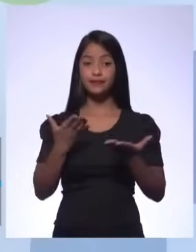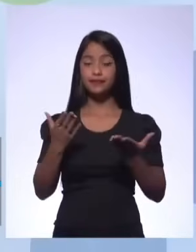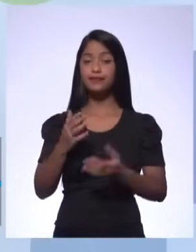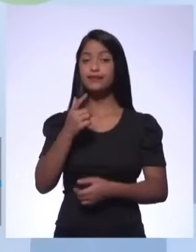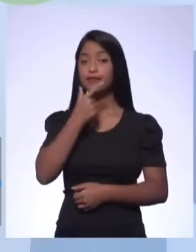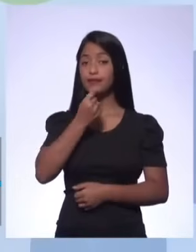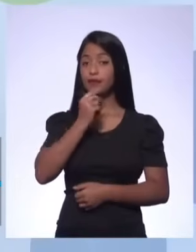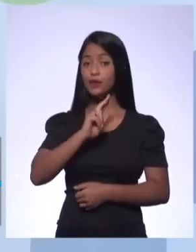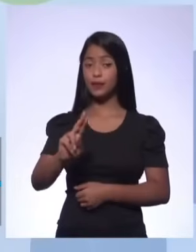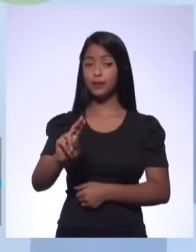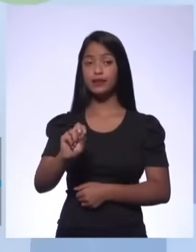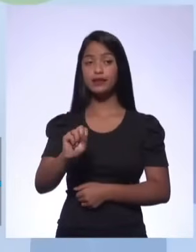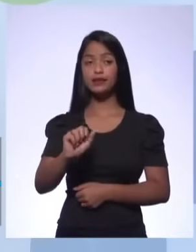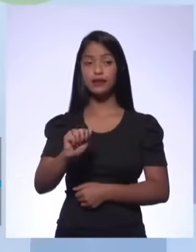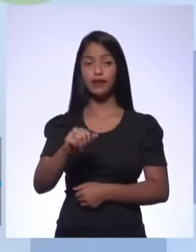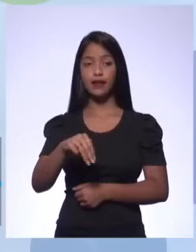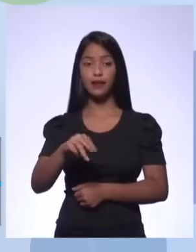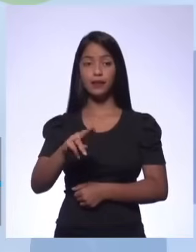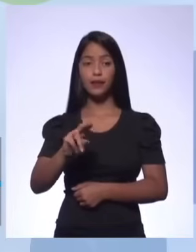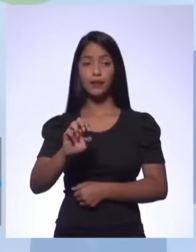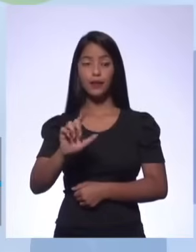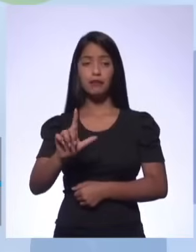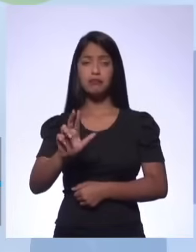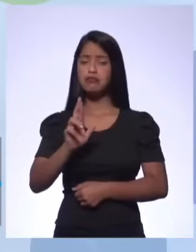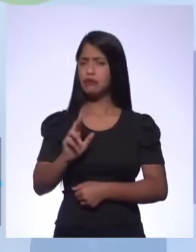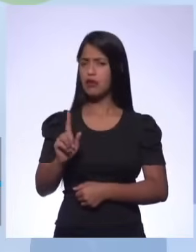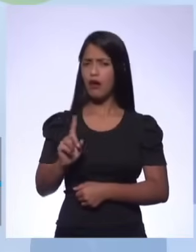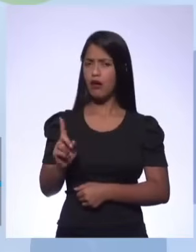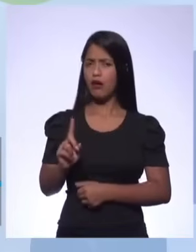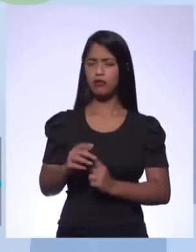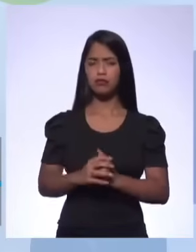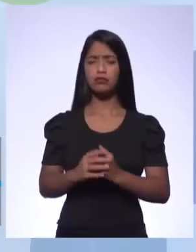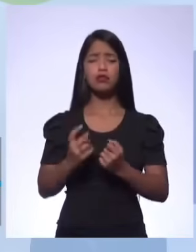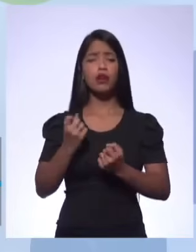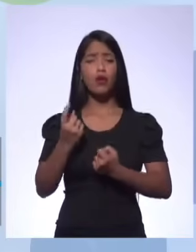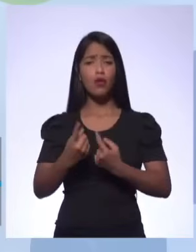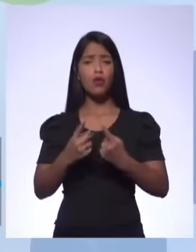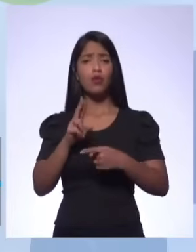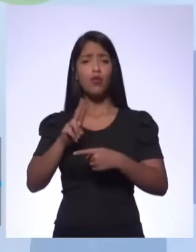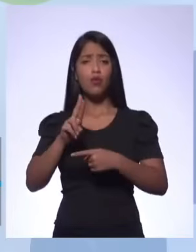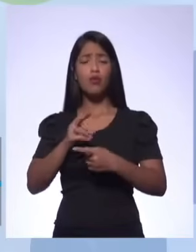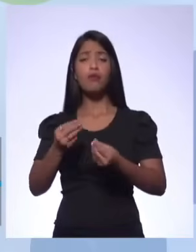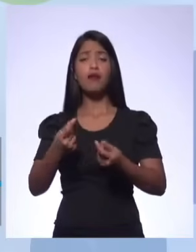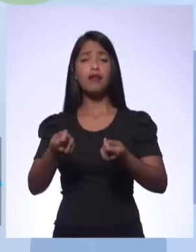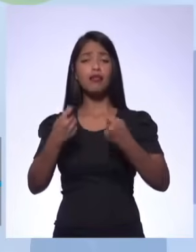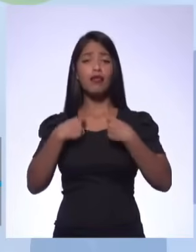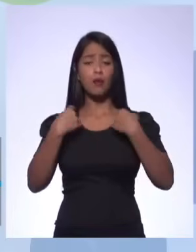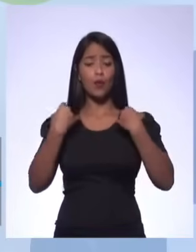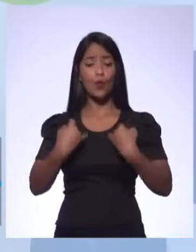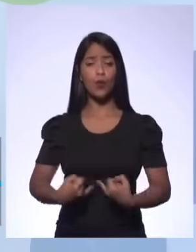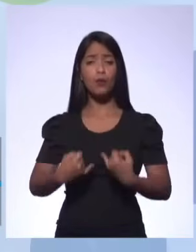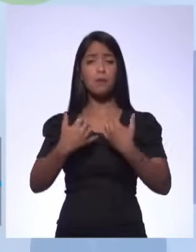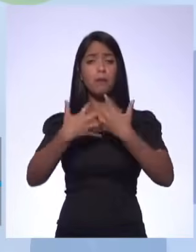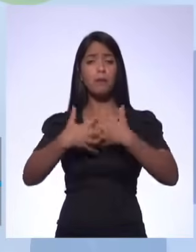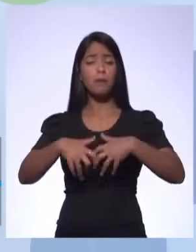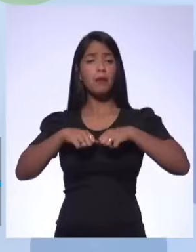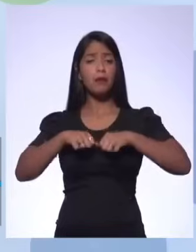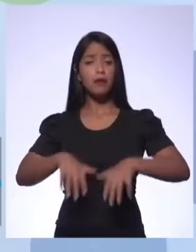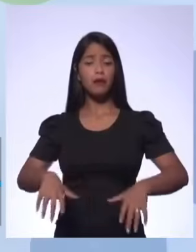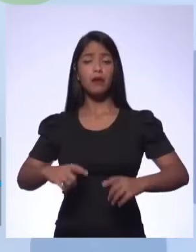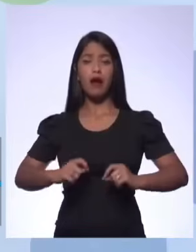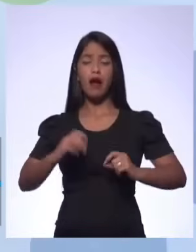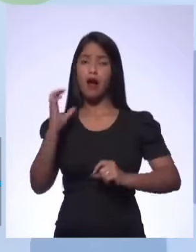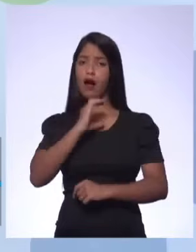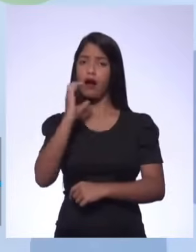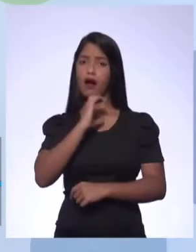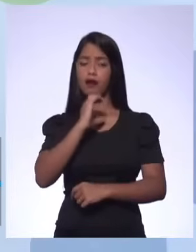Ele colocou que não. Não. Tem gente que usa para emagrecer e aumentar o metabolismo. Acho que era legal a gente comentar.